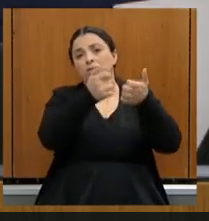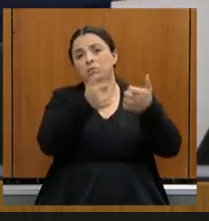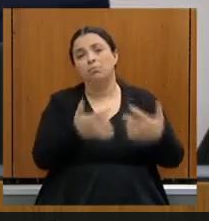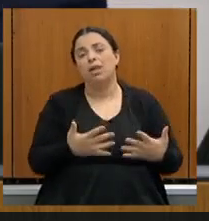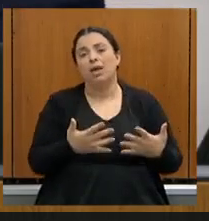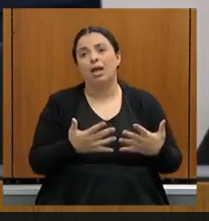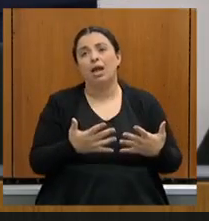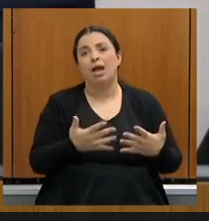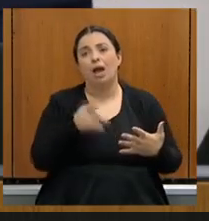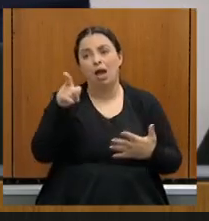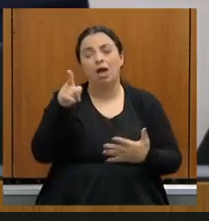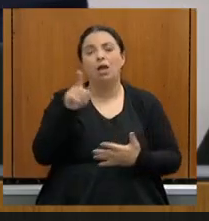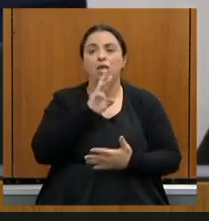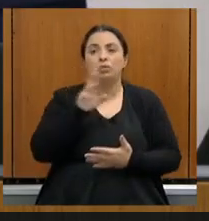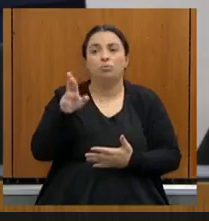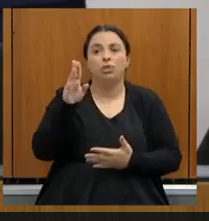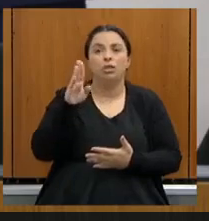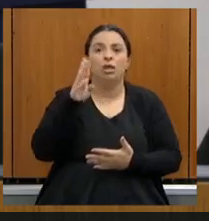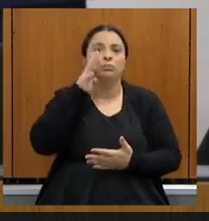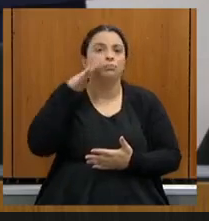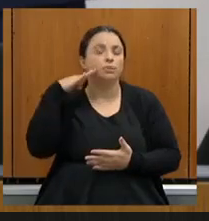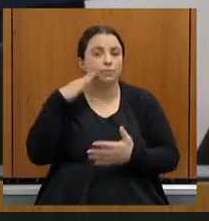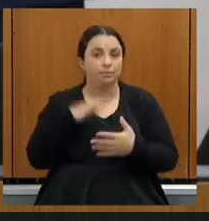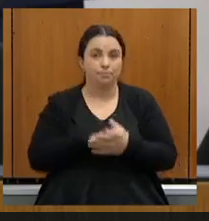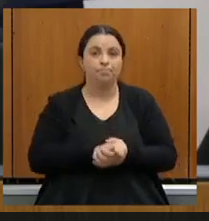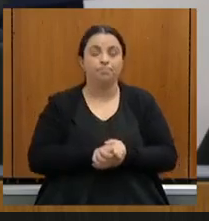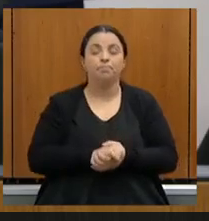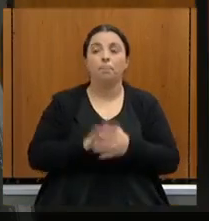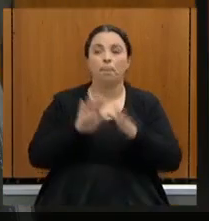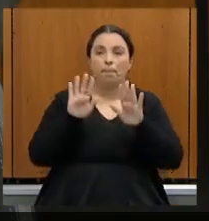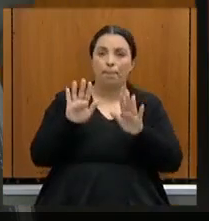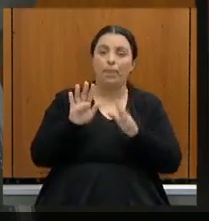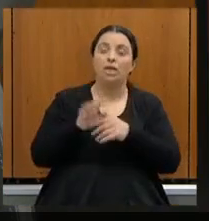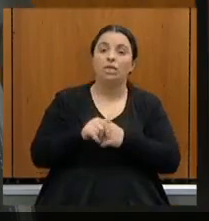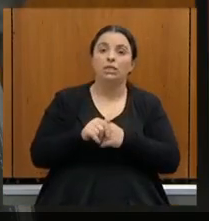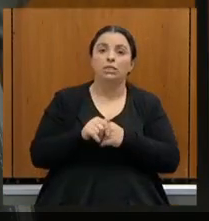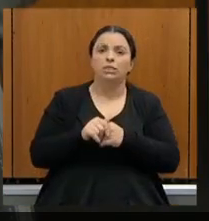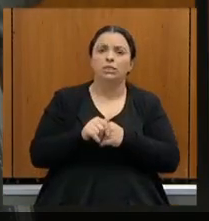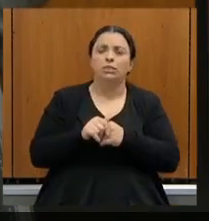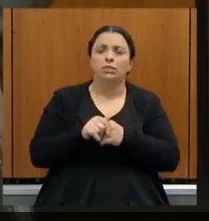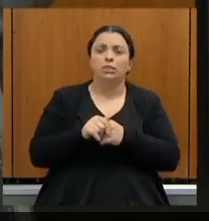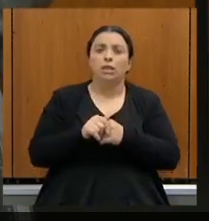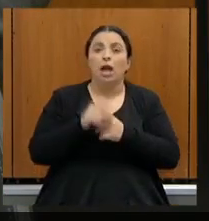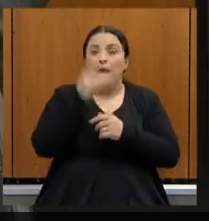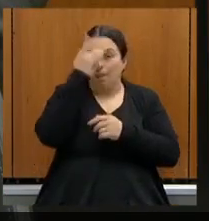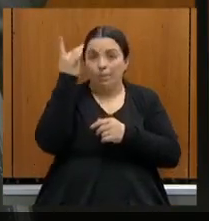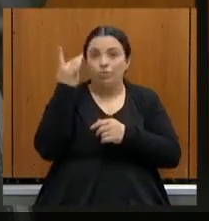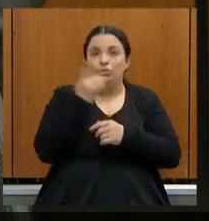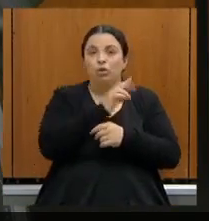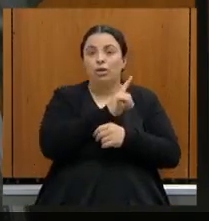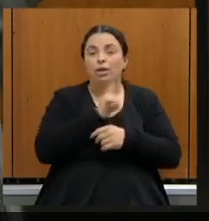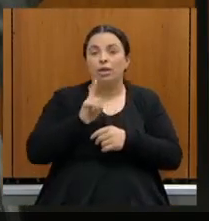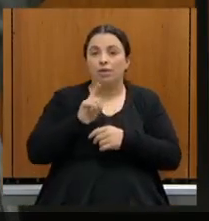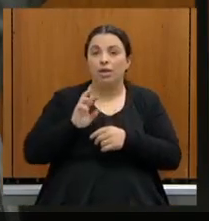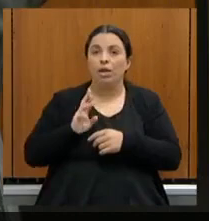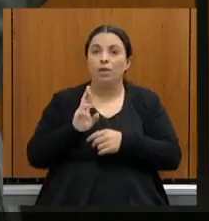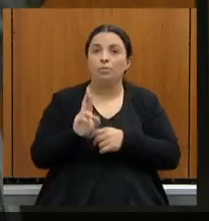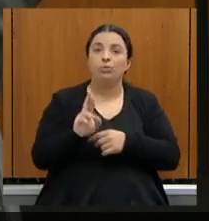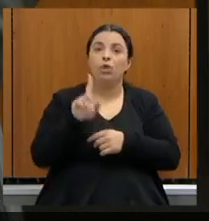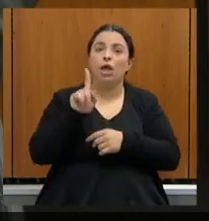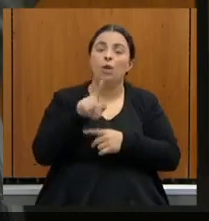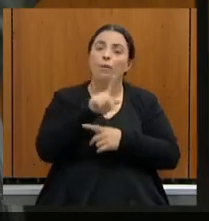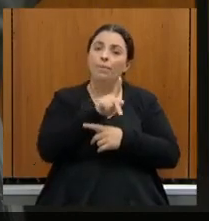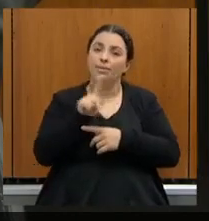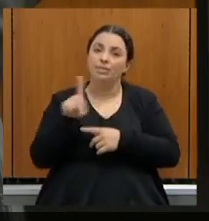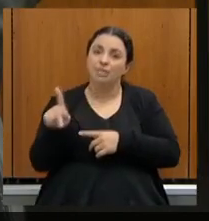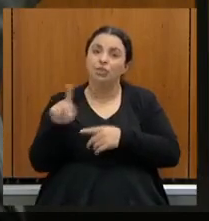deputada Beatriz Serqueira. Deputada, a pessoa que veio, ela tem nome, é o presidente do